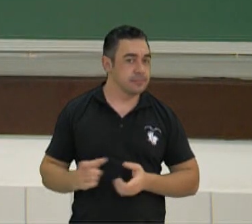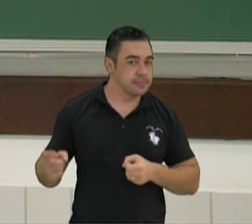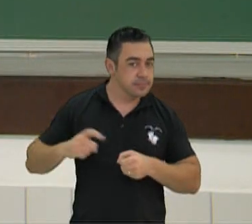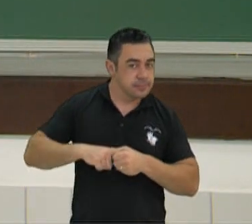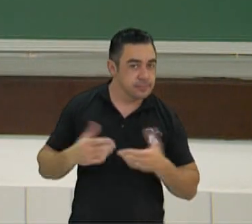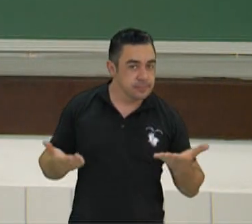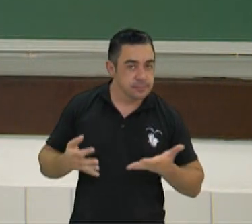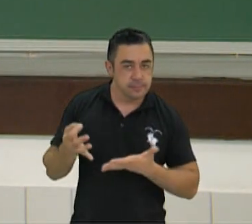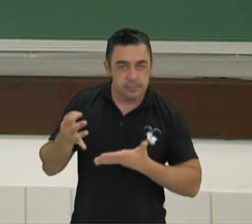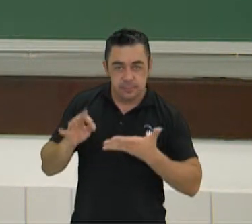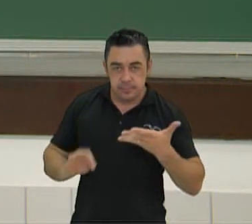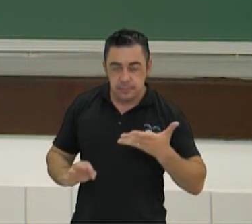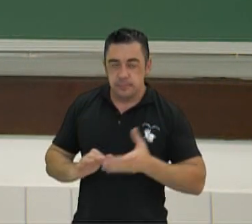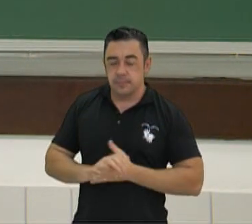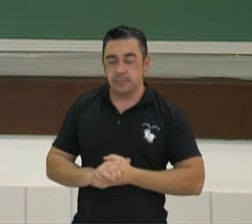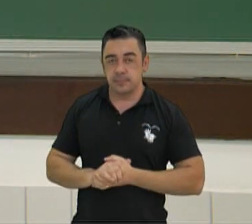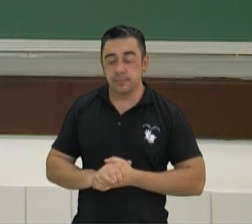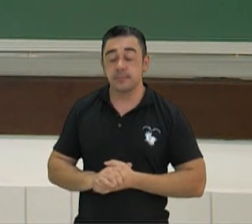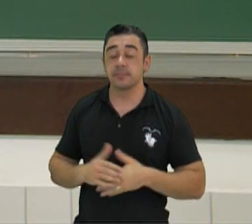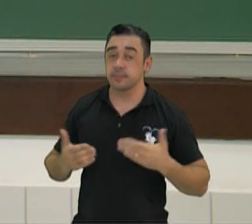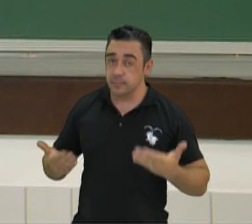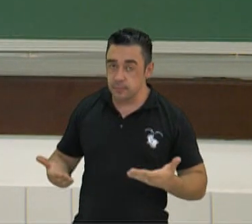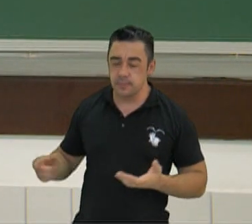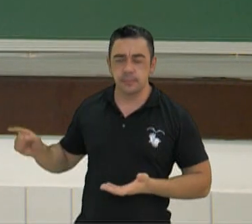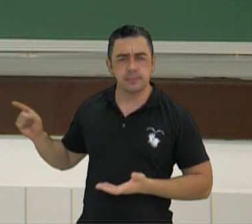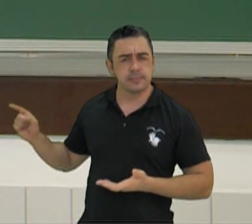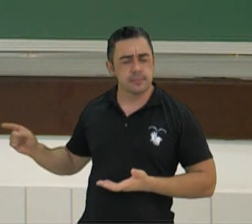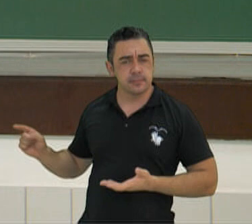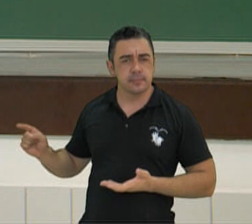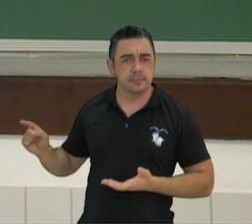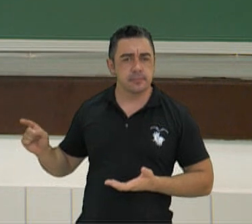Voltamos para a correção? Então vamos lá.